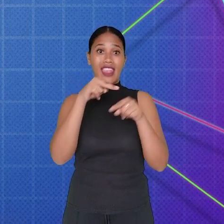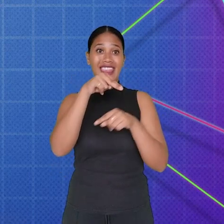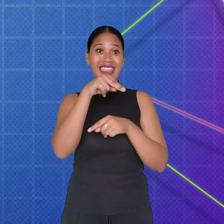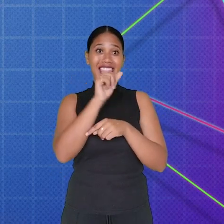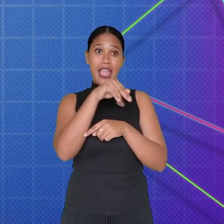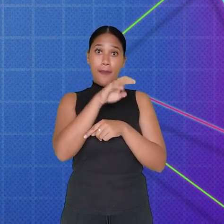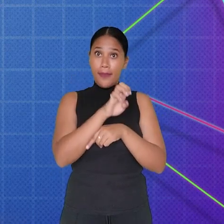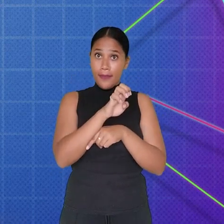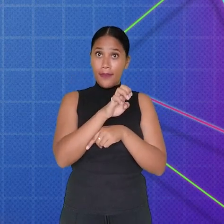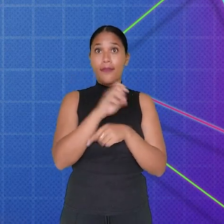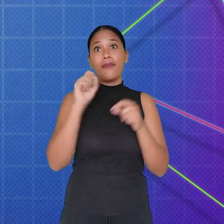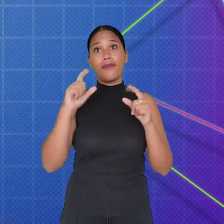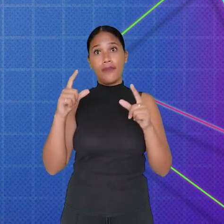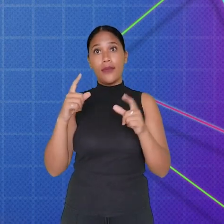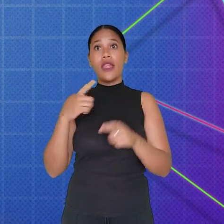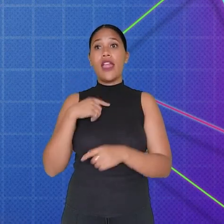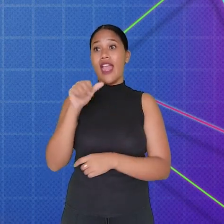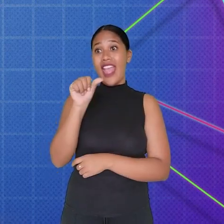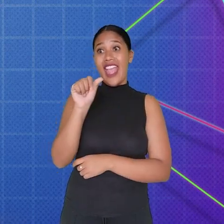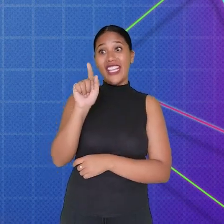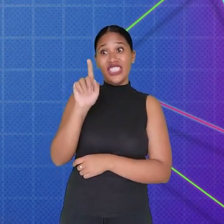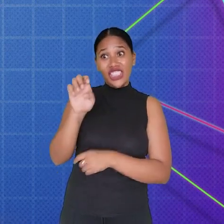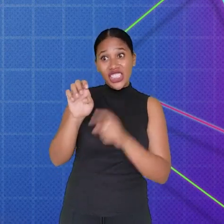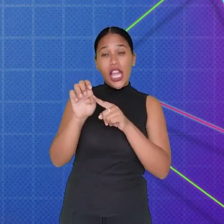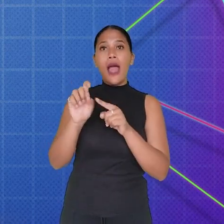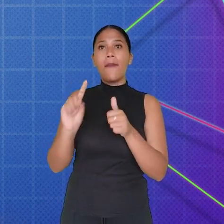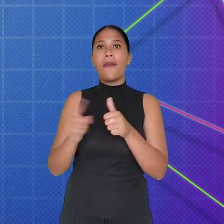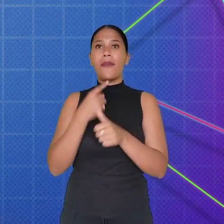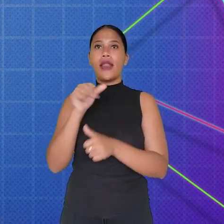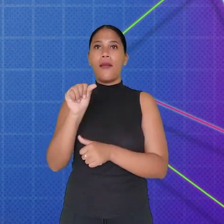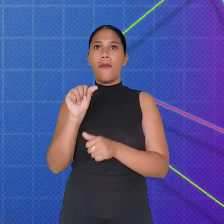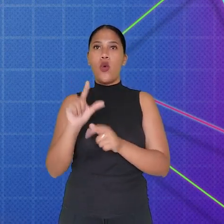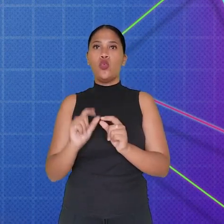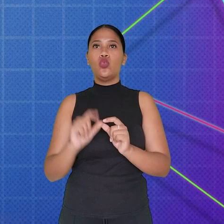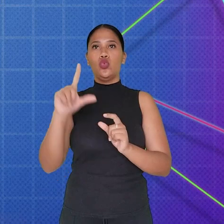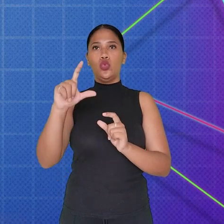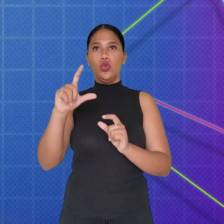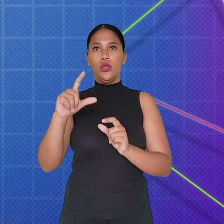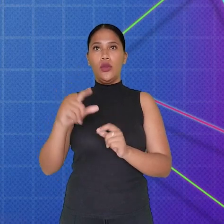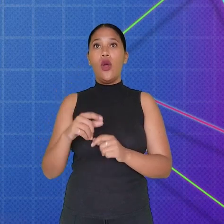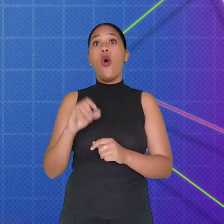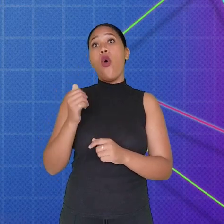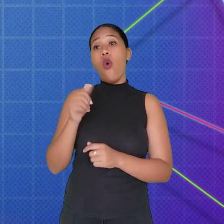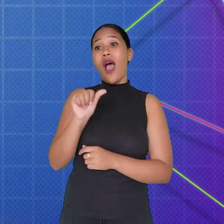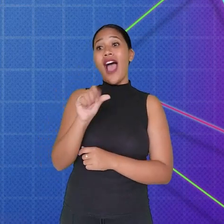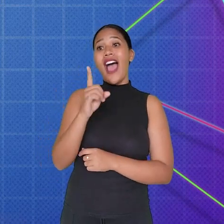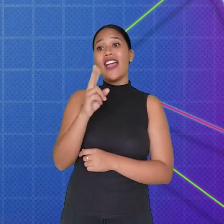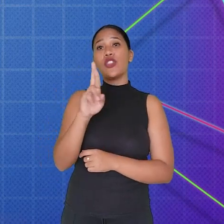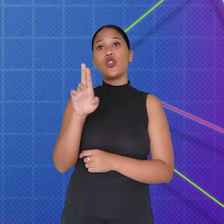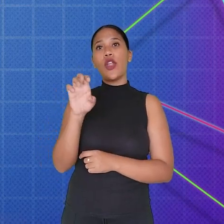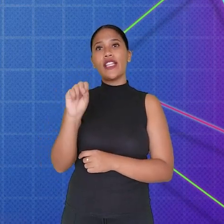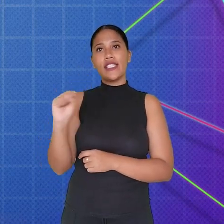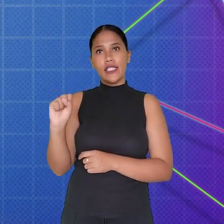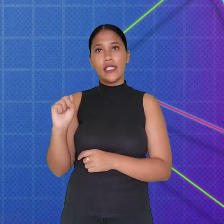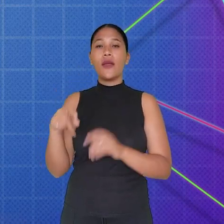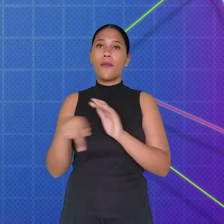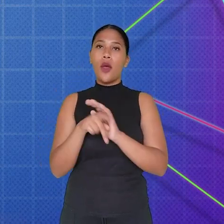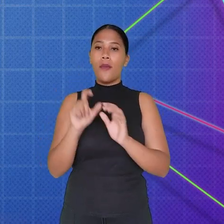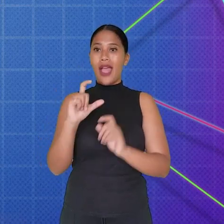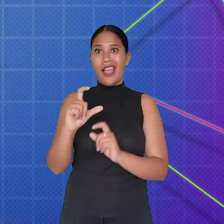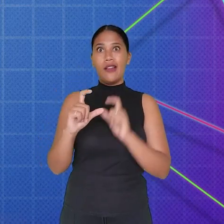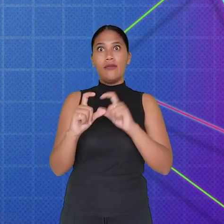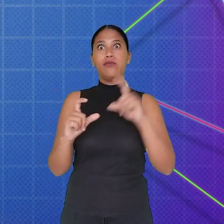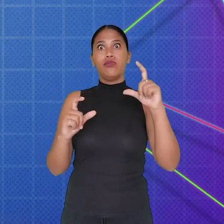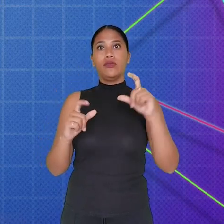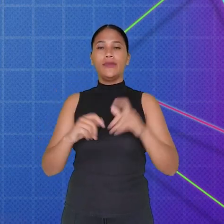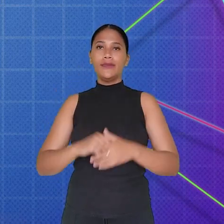maiúscula. Ou student address, student minúsculo, address com a primeira letra maiúscula. Para nomear tipos como